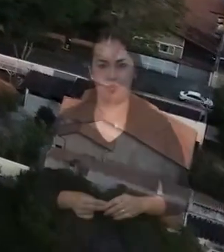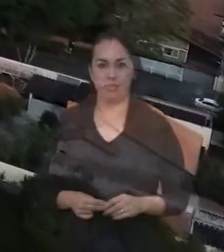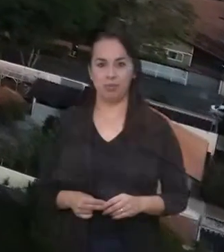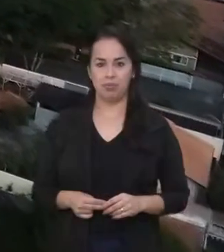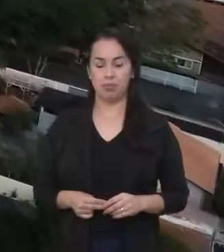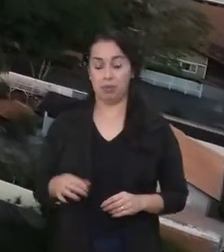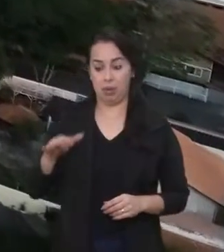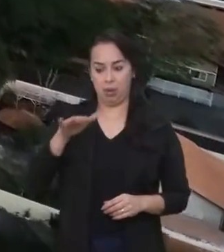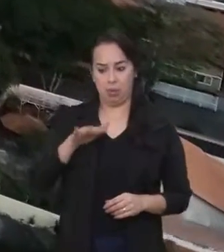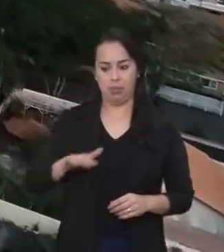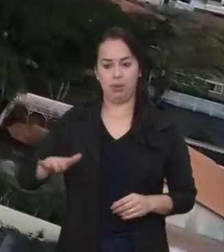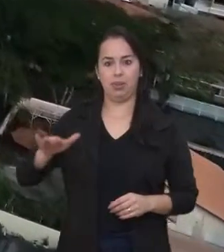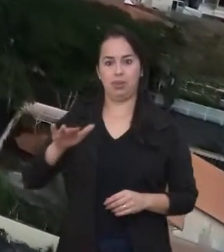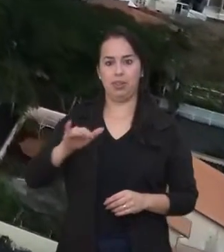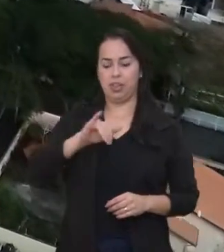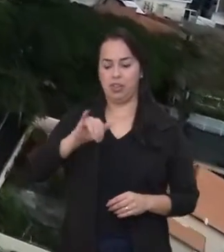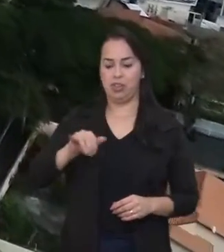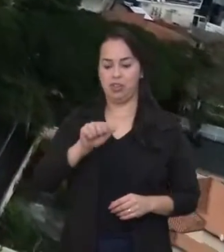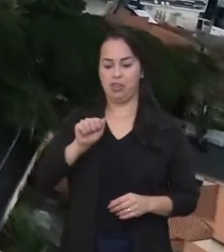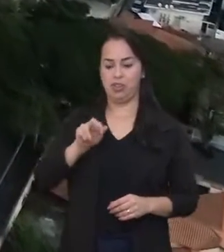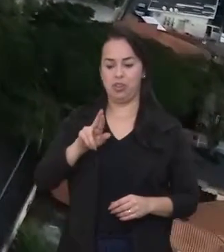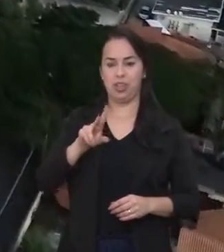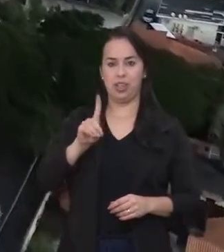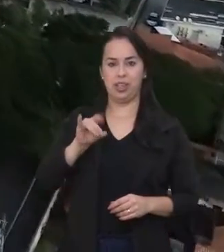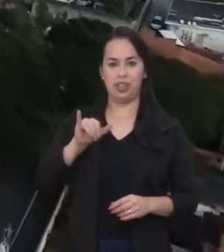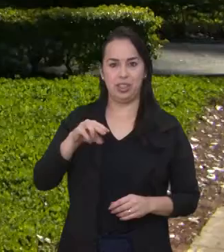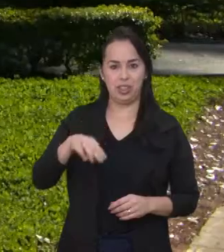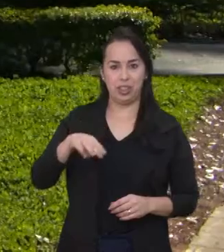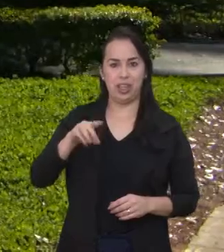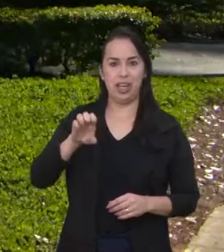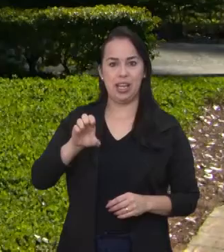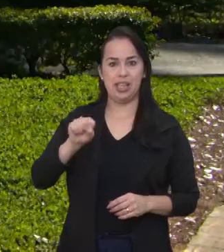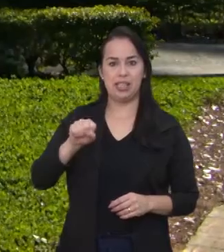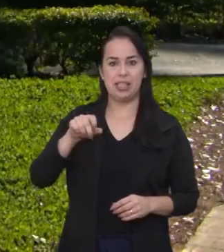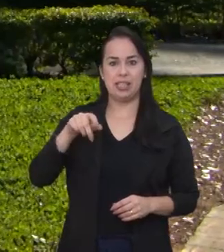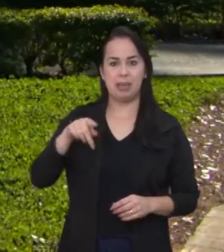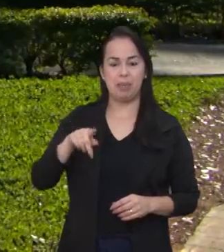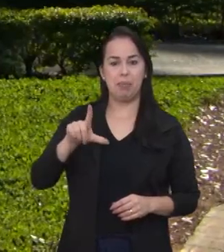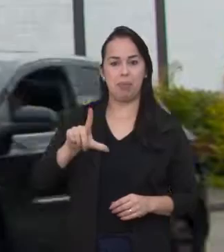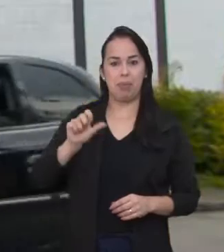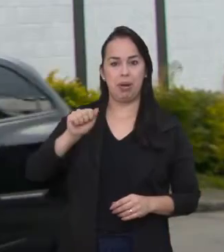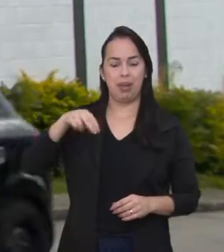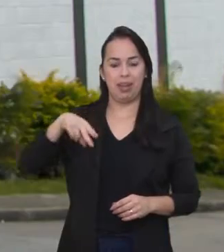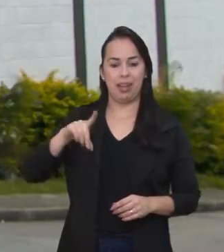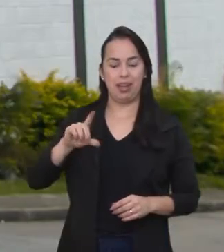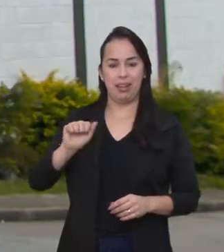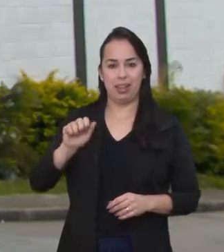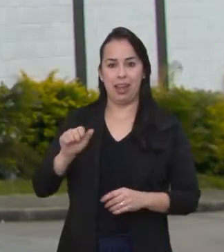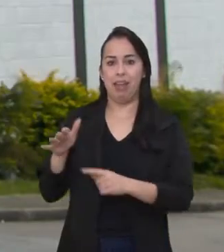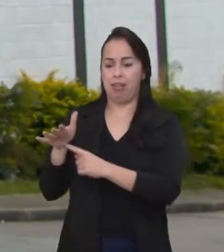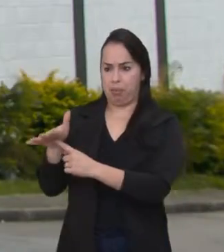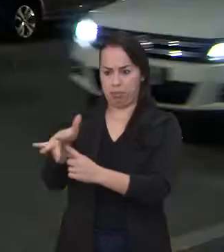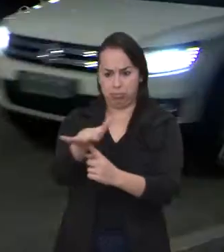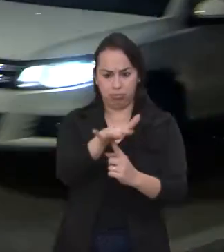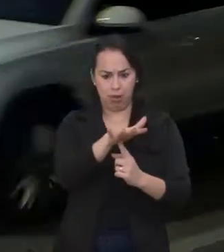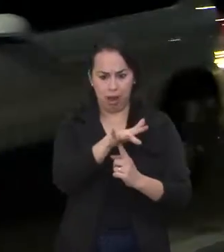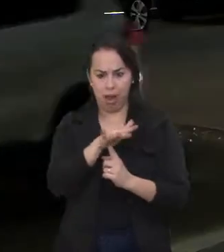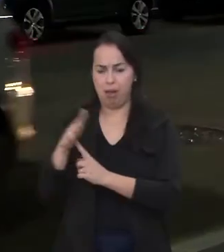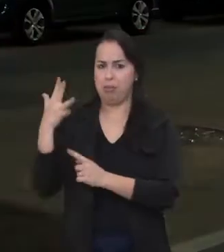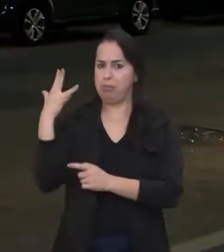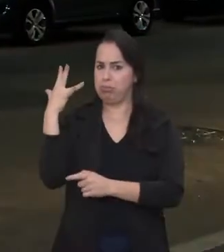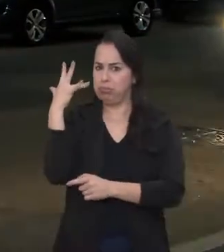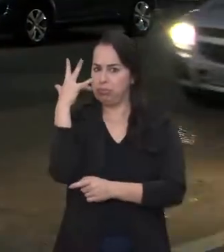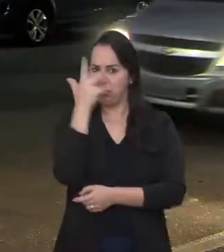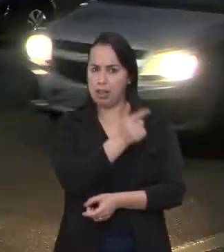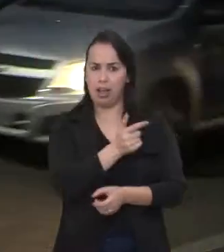O Jardim Esplanada é um dos bairros mais arborizados da cidade. Praças bem cuidadas, belíssimas casas, serviços